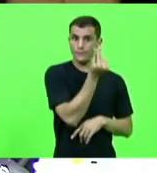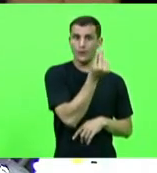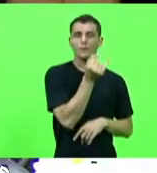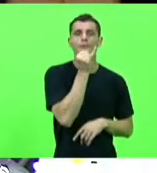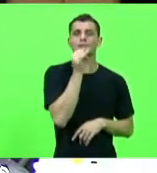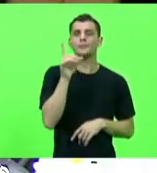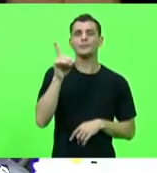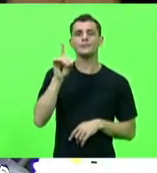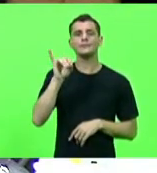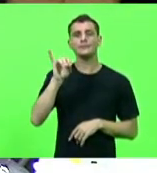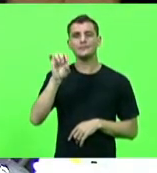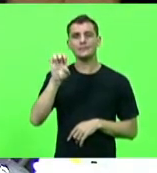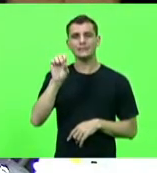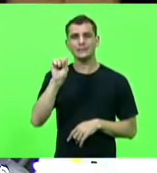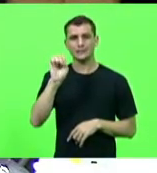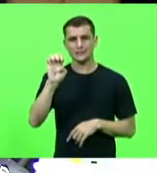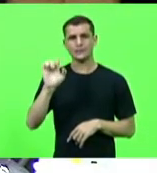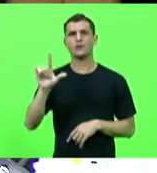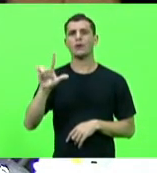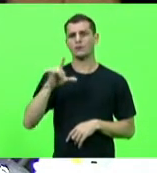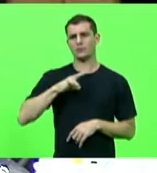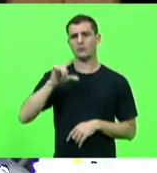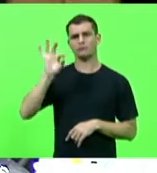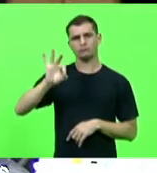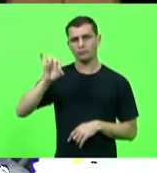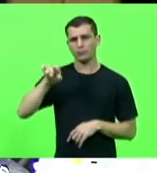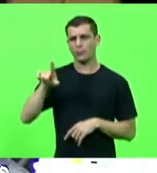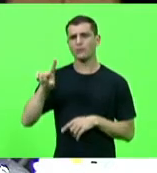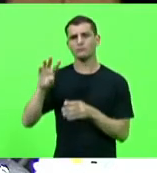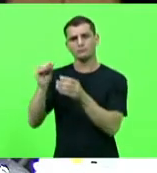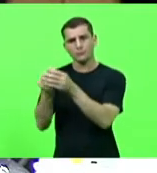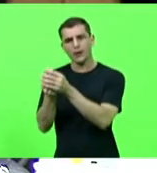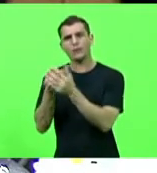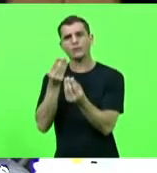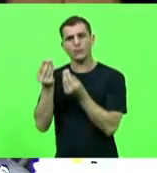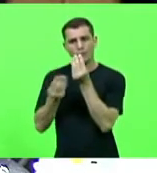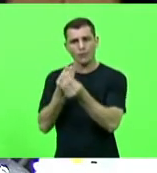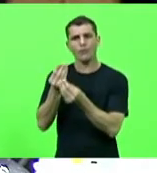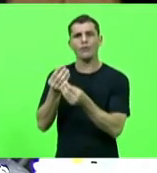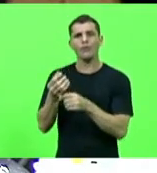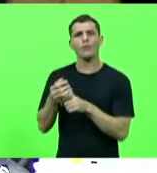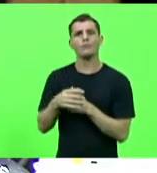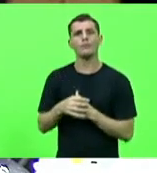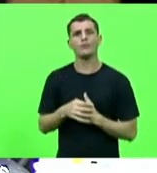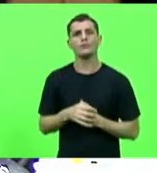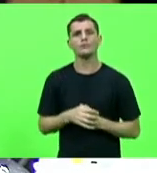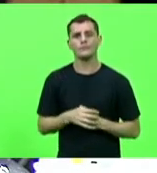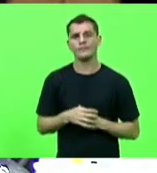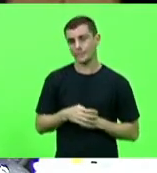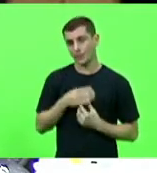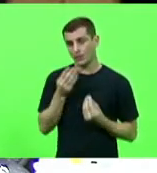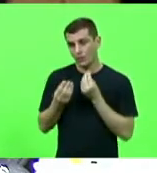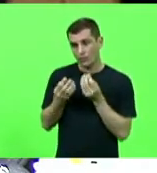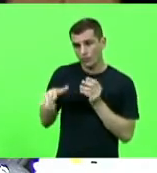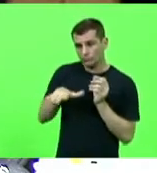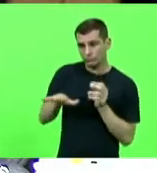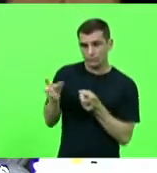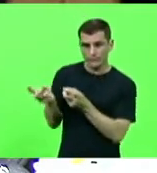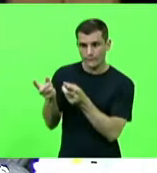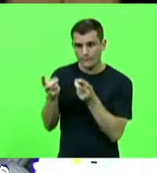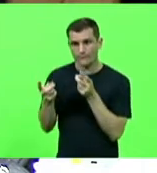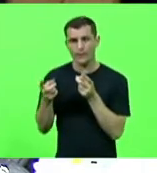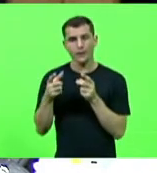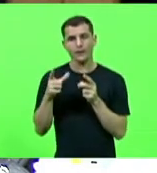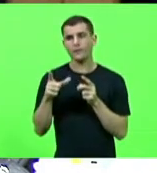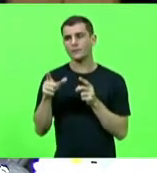as commodities. Hoje, esse sistema liberal extremo de vendas, de tudo que é coisa, vai para